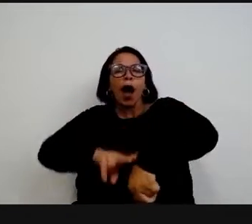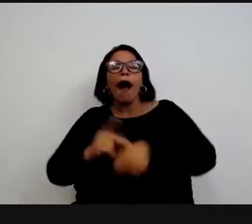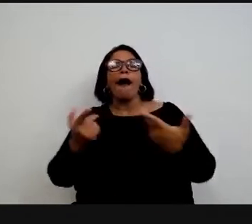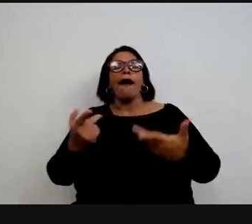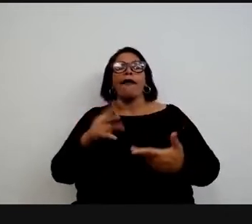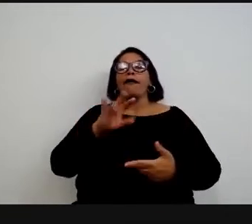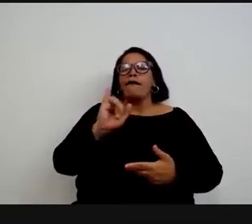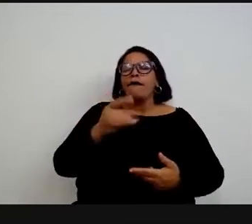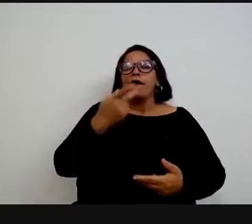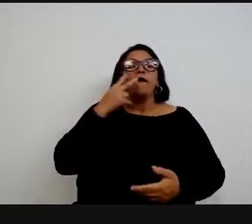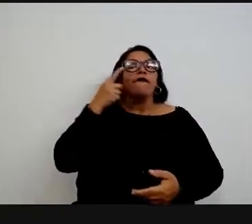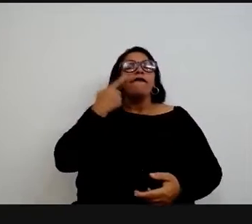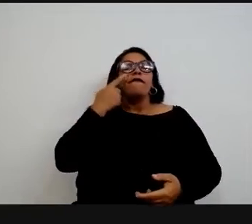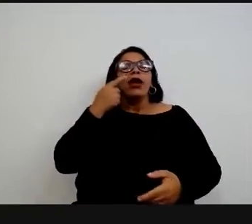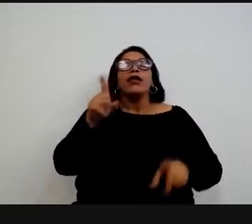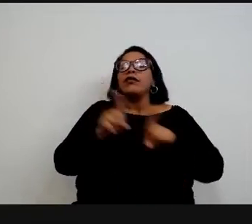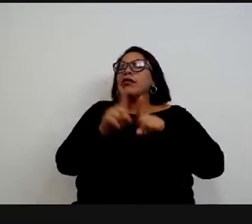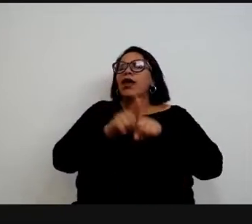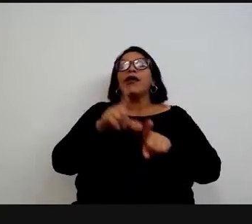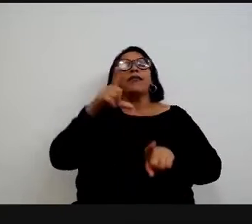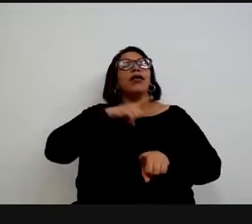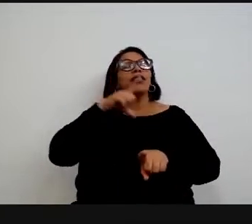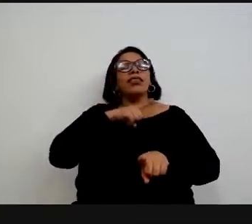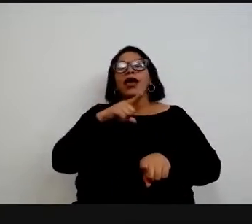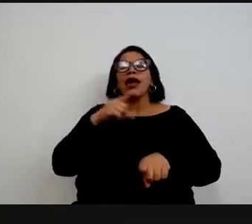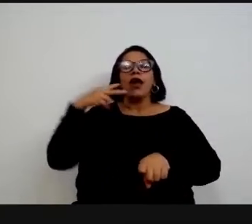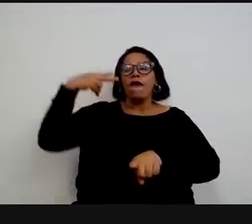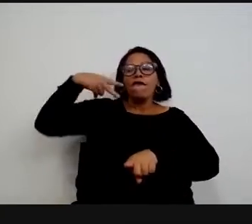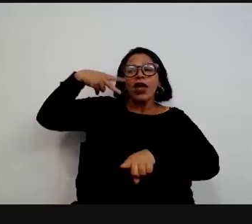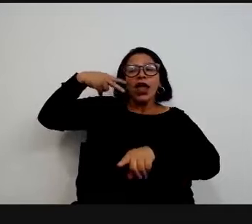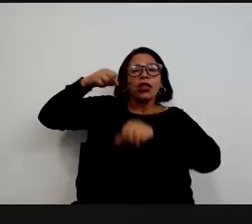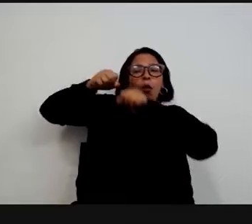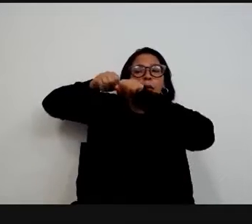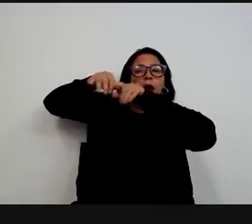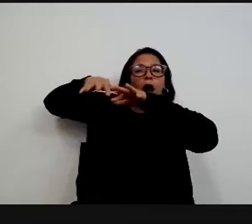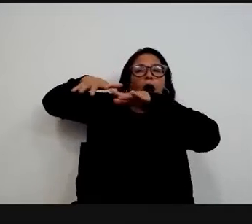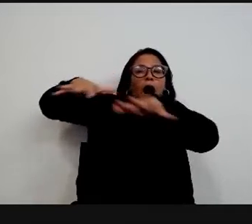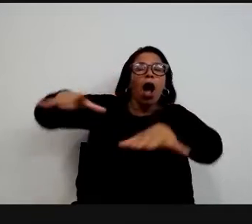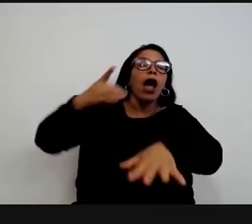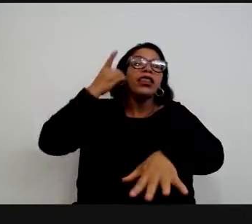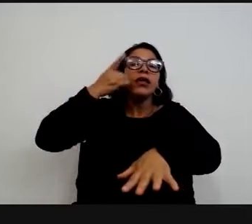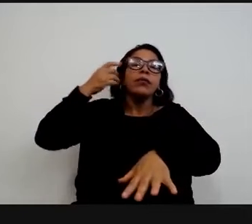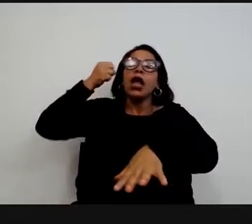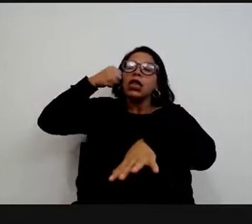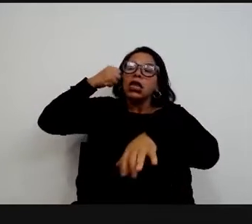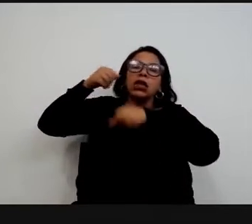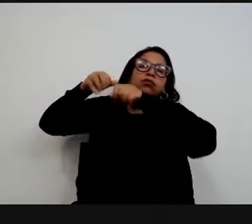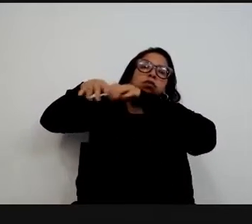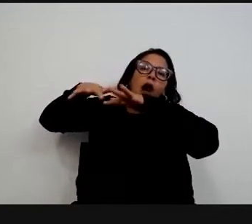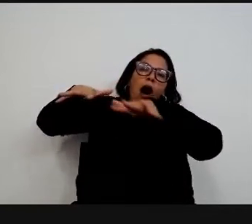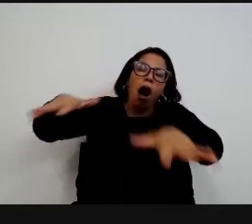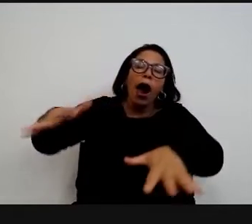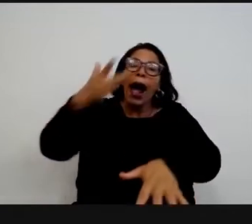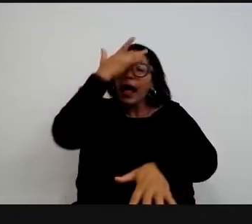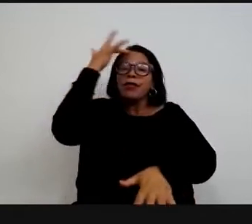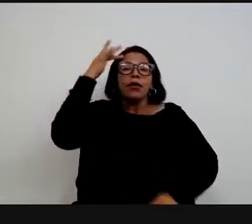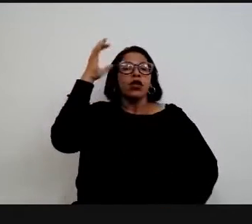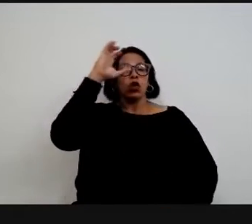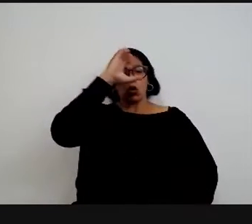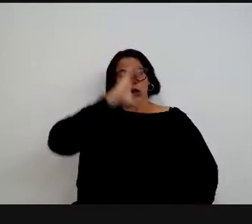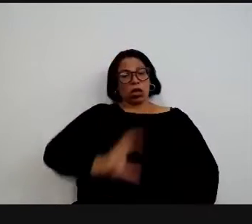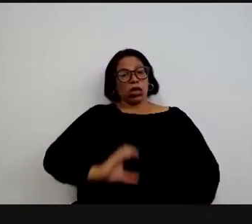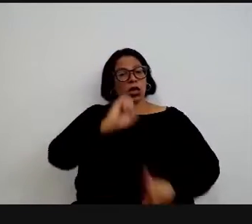ver discussões que reverberam o trabalho do parlamentar e tornam o trabalho da Casa Legislativa mais acessível para as